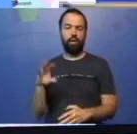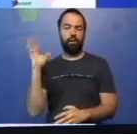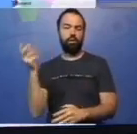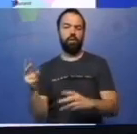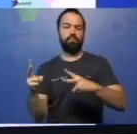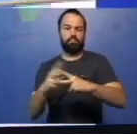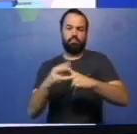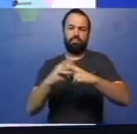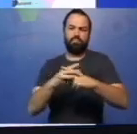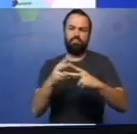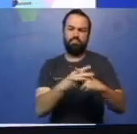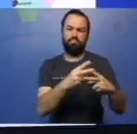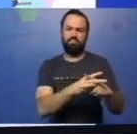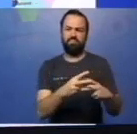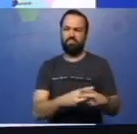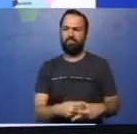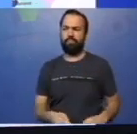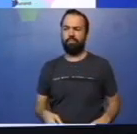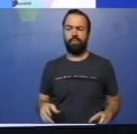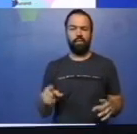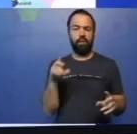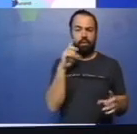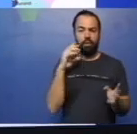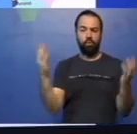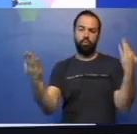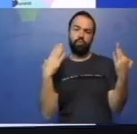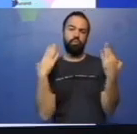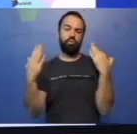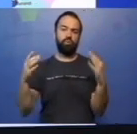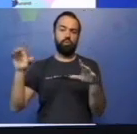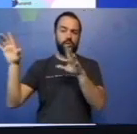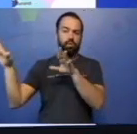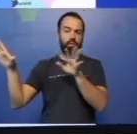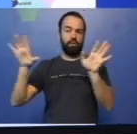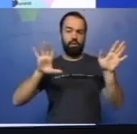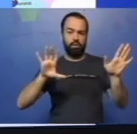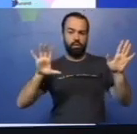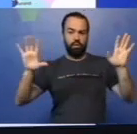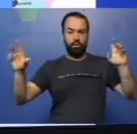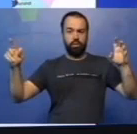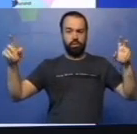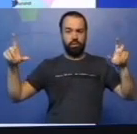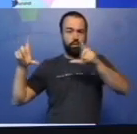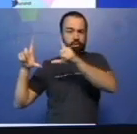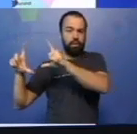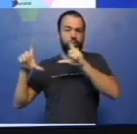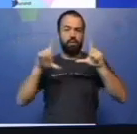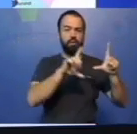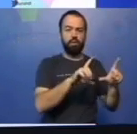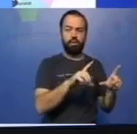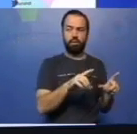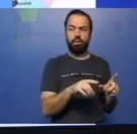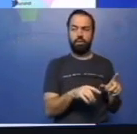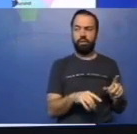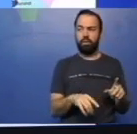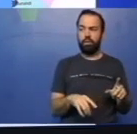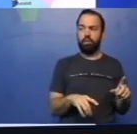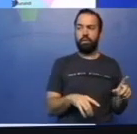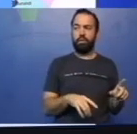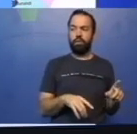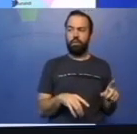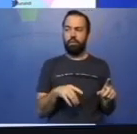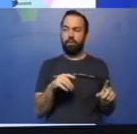Nós temos aqui a comparação, né, do que a gente acabou de dizer. Em 1959, o antropólogo